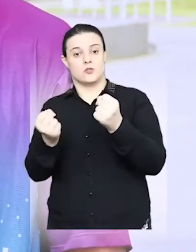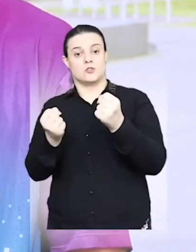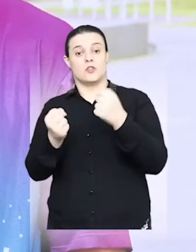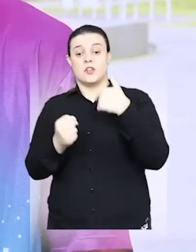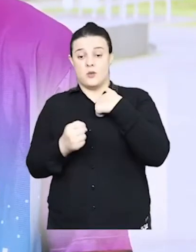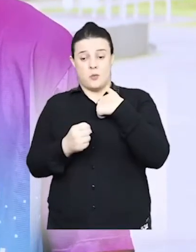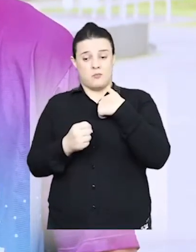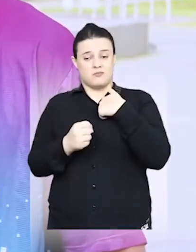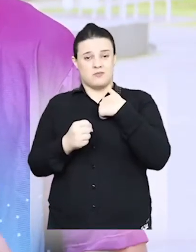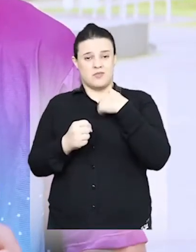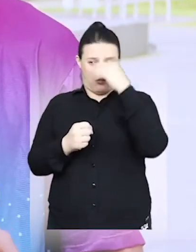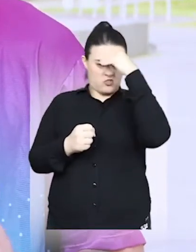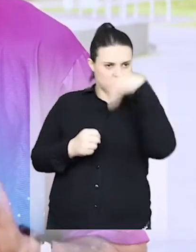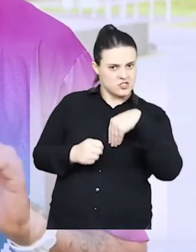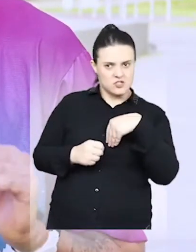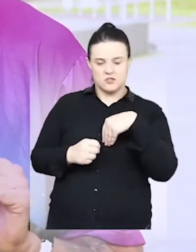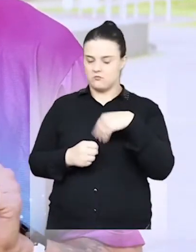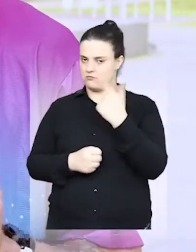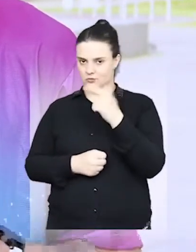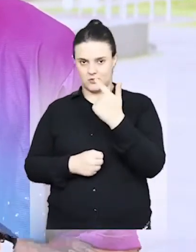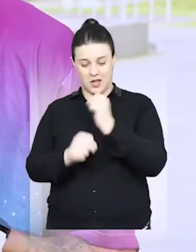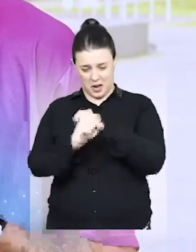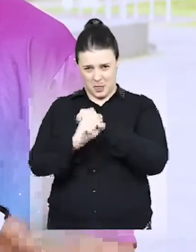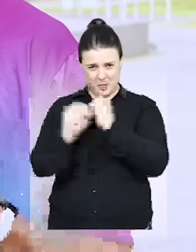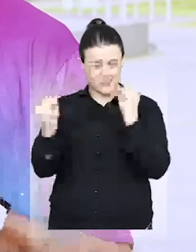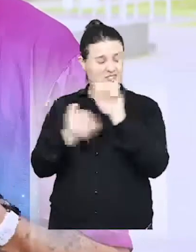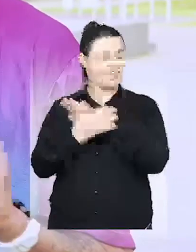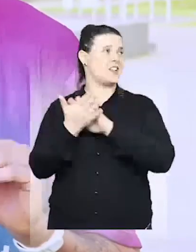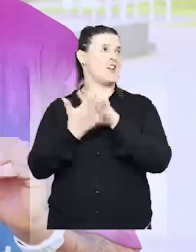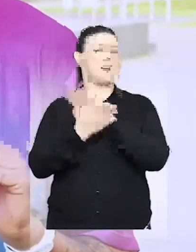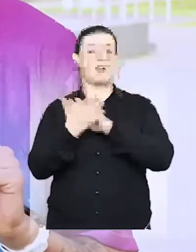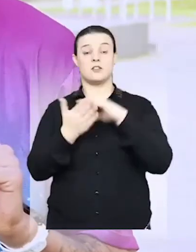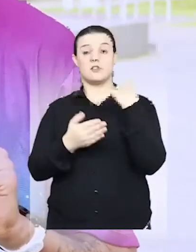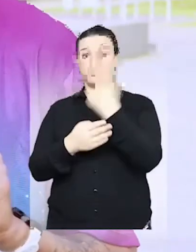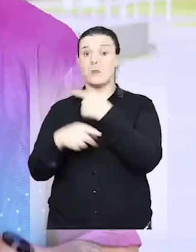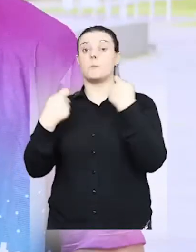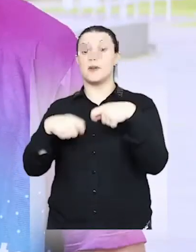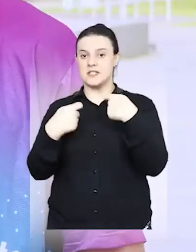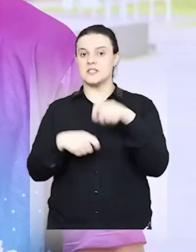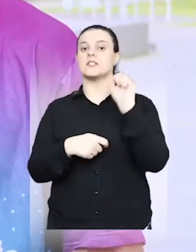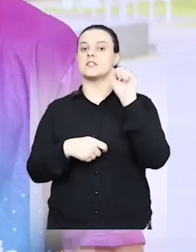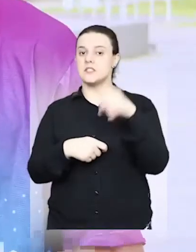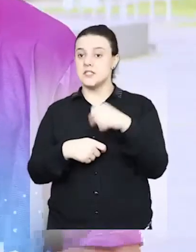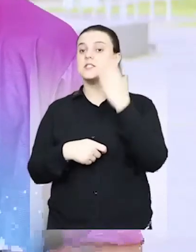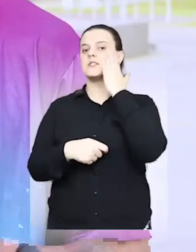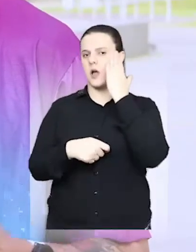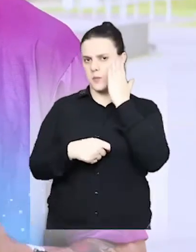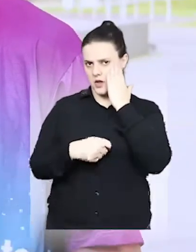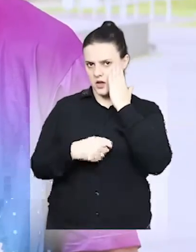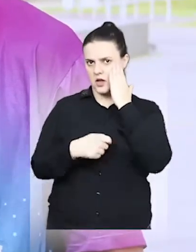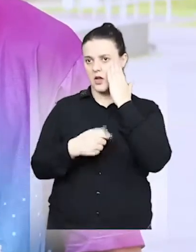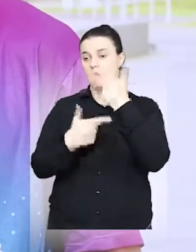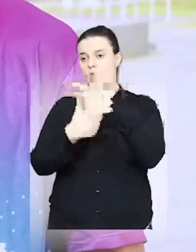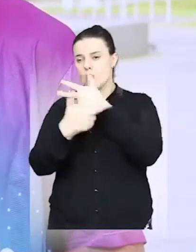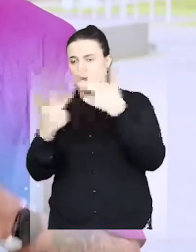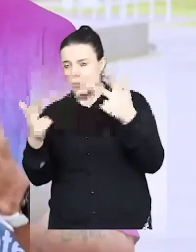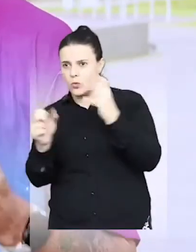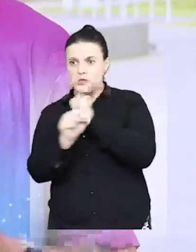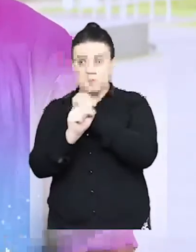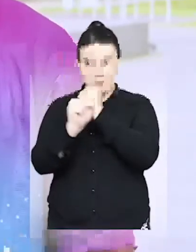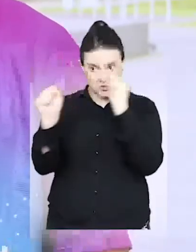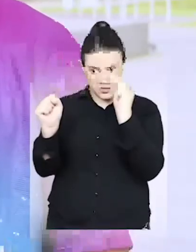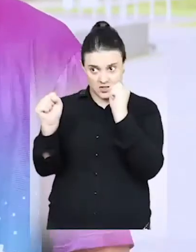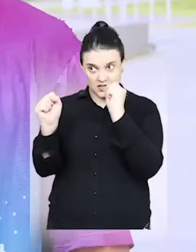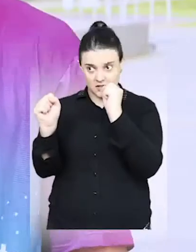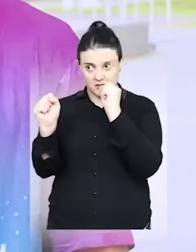botão. Então para mim não existe desistir. Nada é impossível. Nós precisamos sim ter noção do